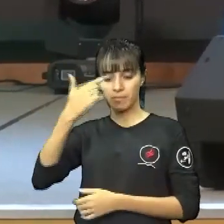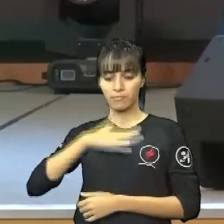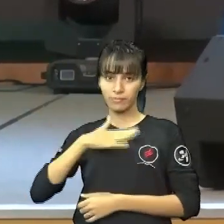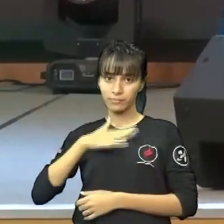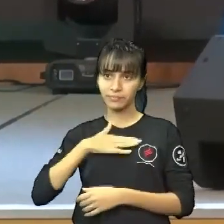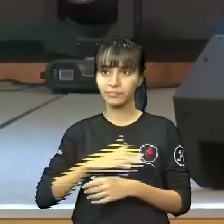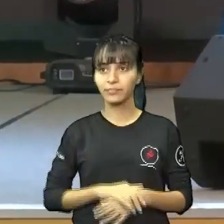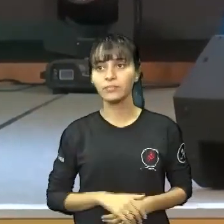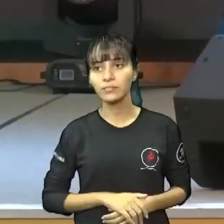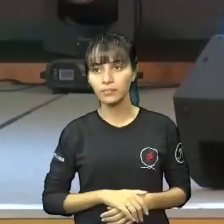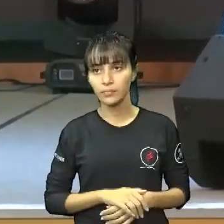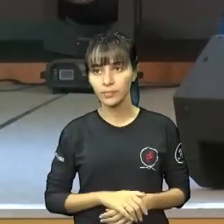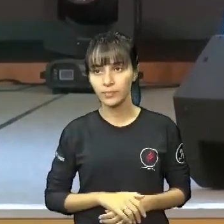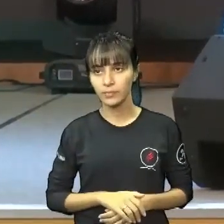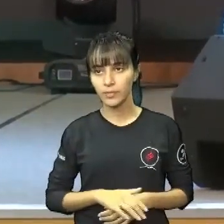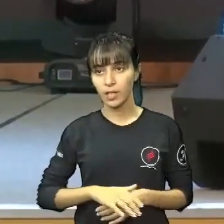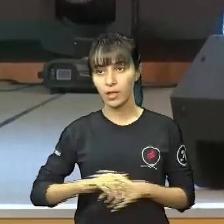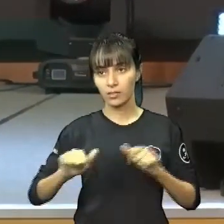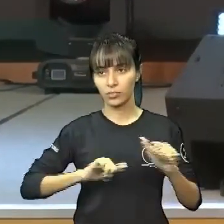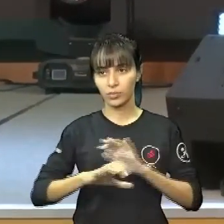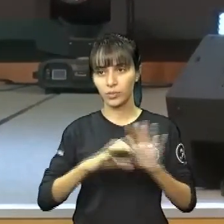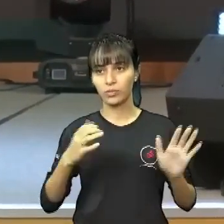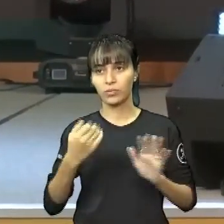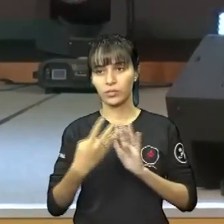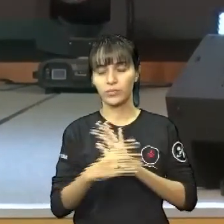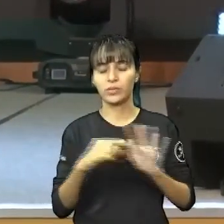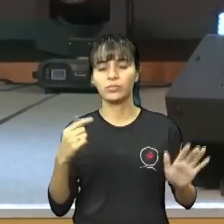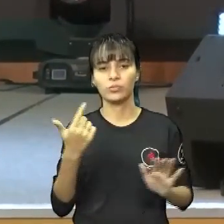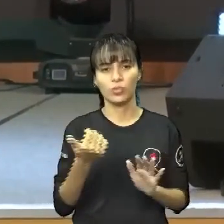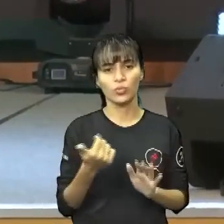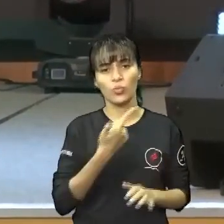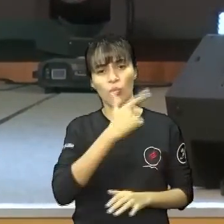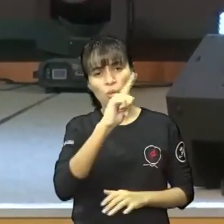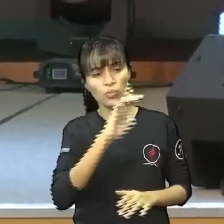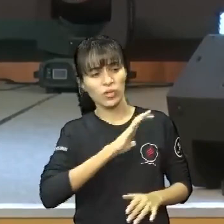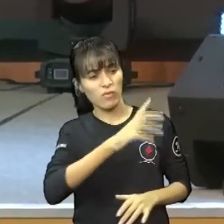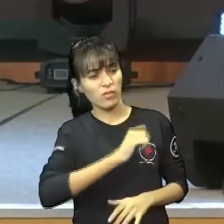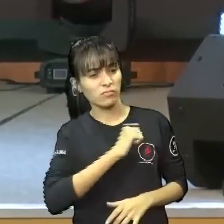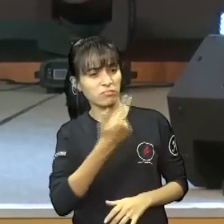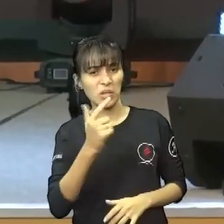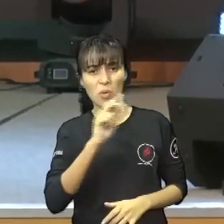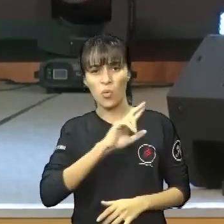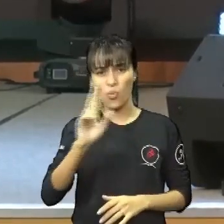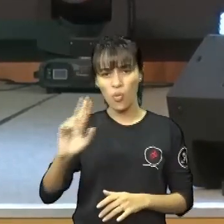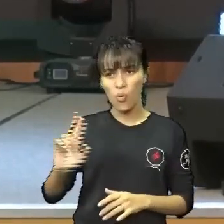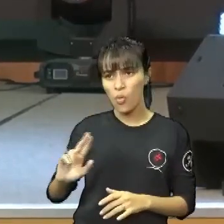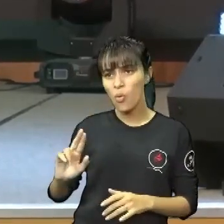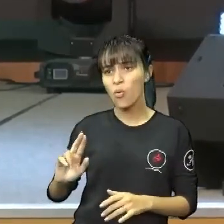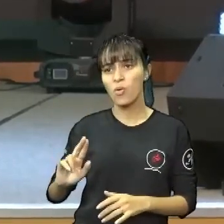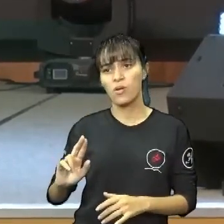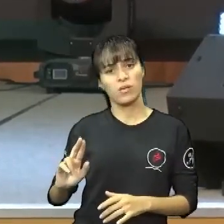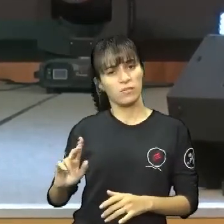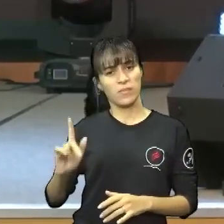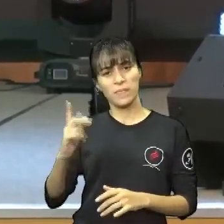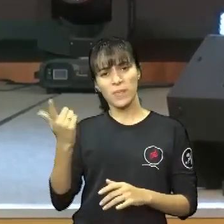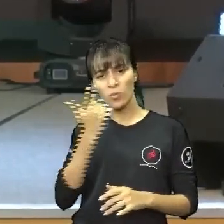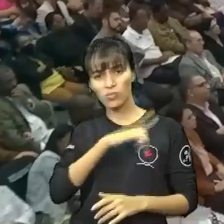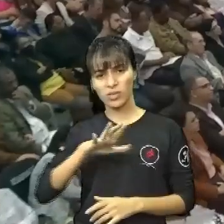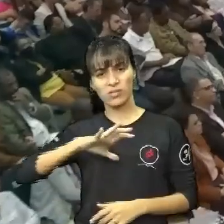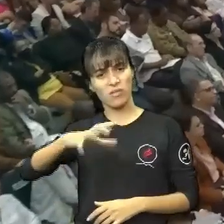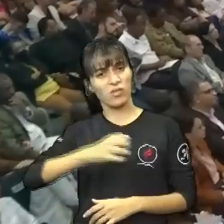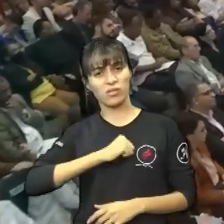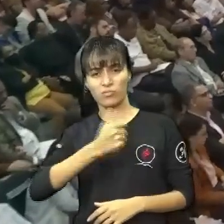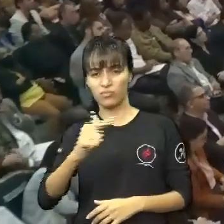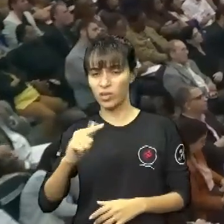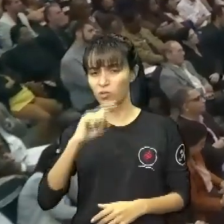4 12 em nenhum outro a salvação porque nenhum nome é dado entre os homens pelo qual devemos ser salvos